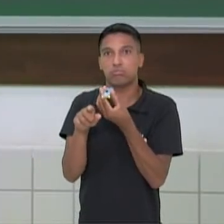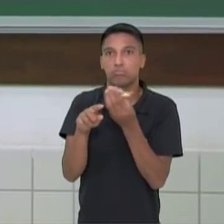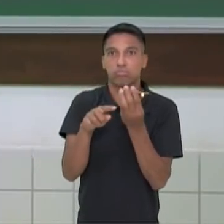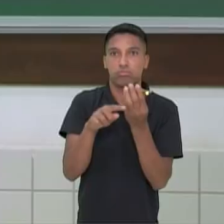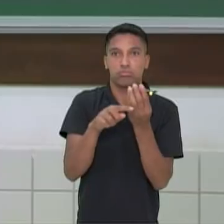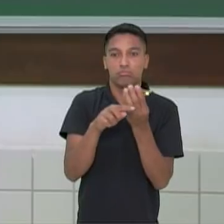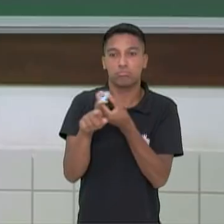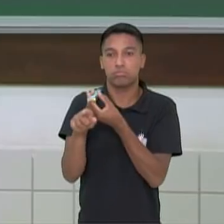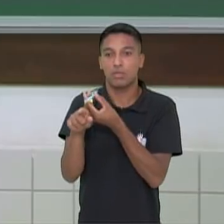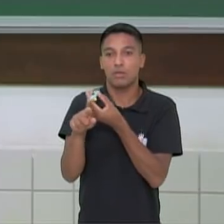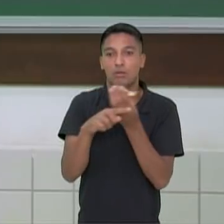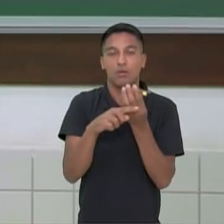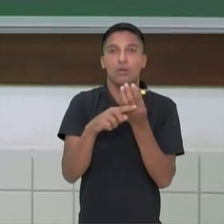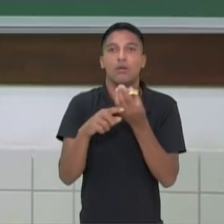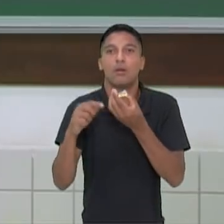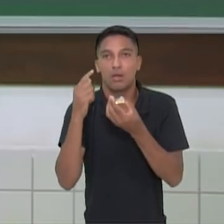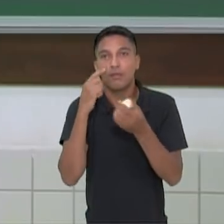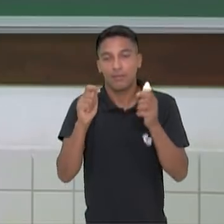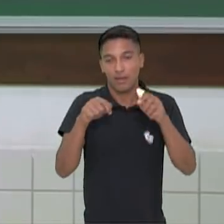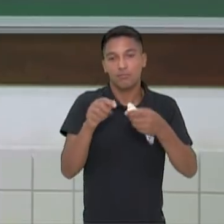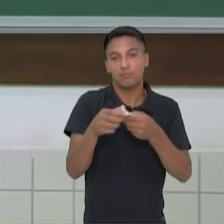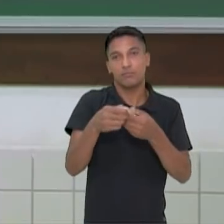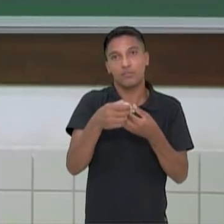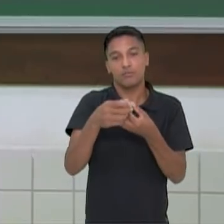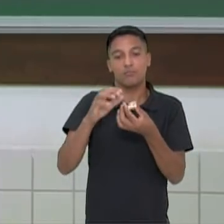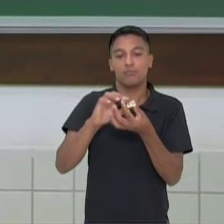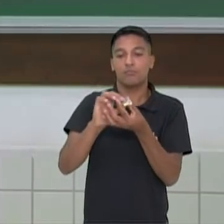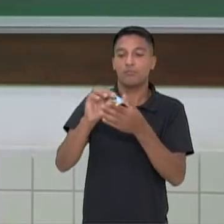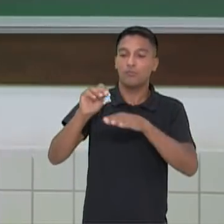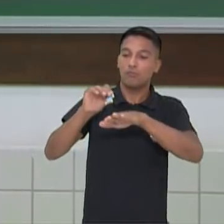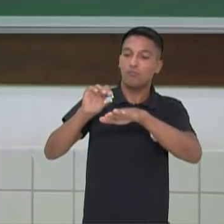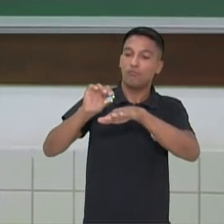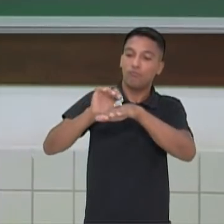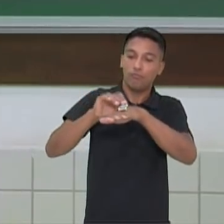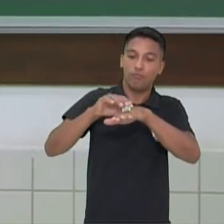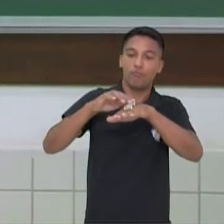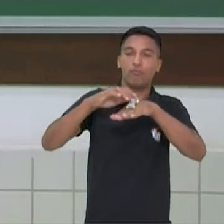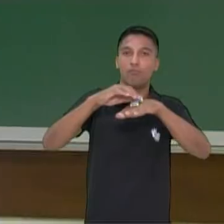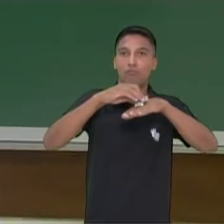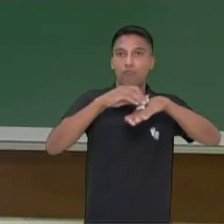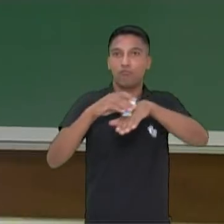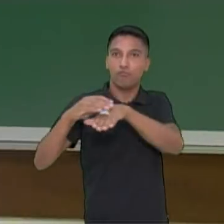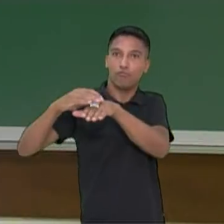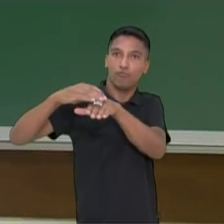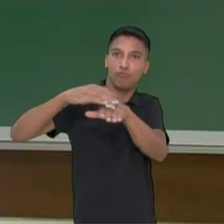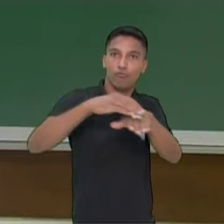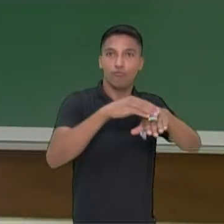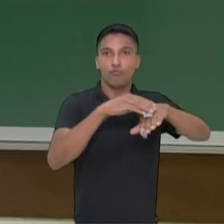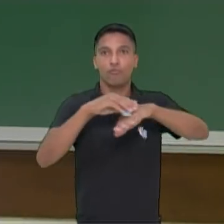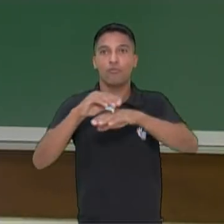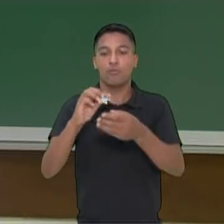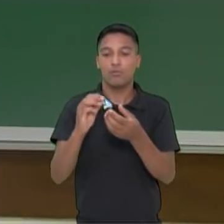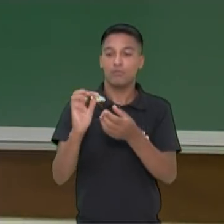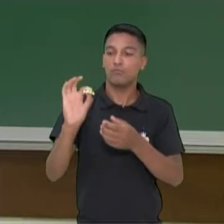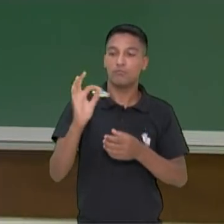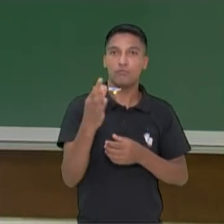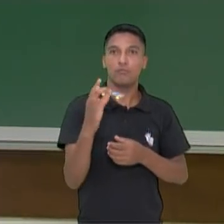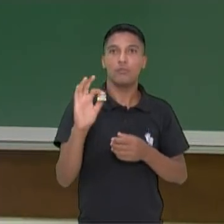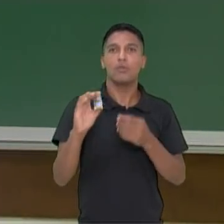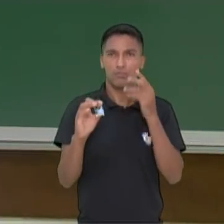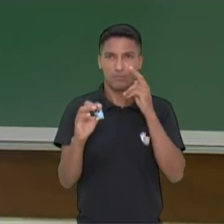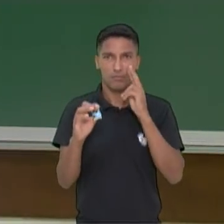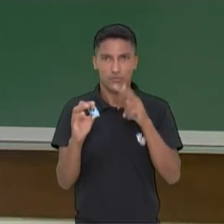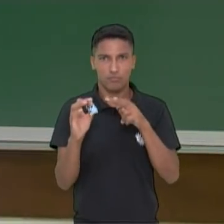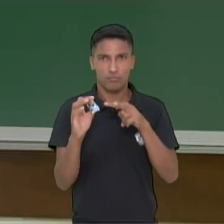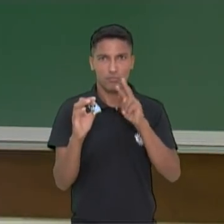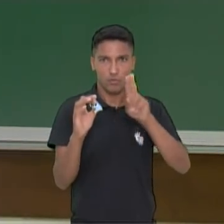skate, vai possibilitando fazer curva, por exemplo, ok? Então essas são as partes principais do